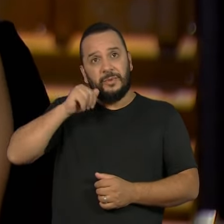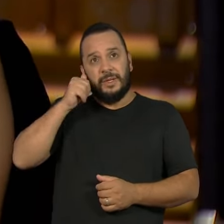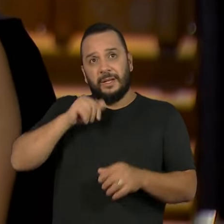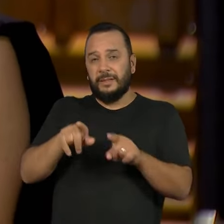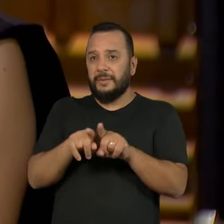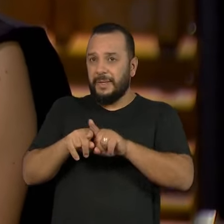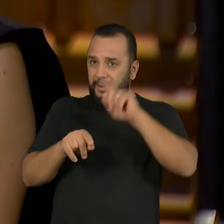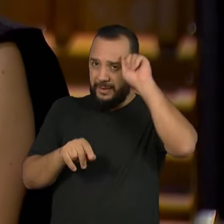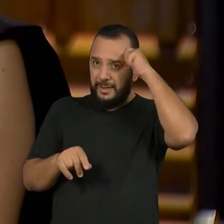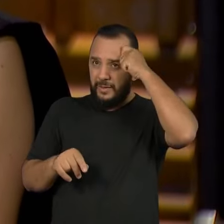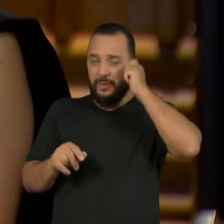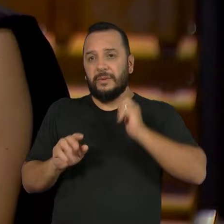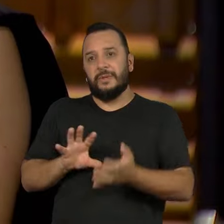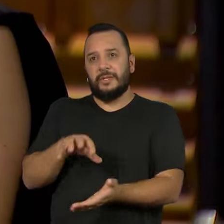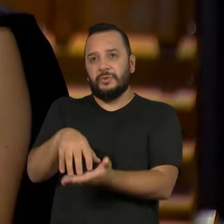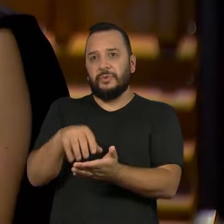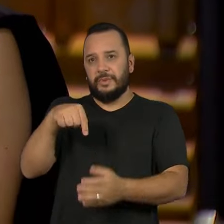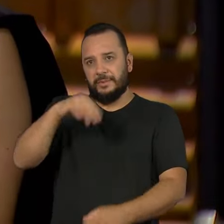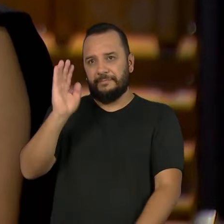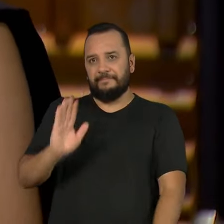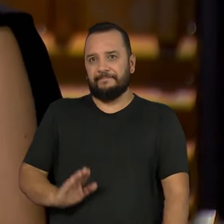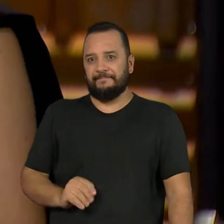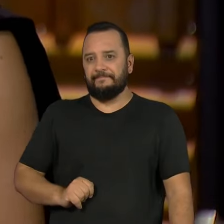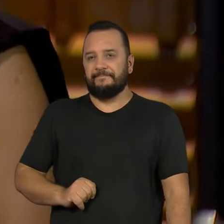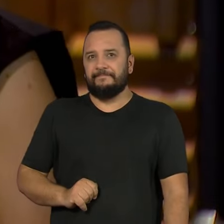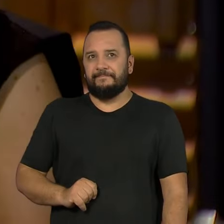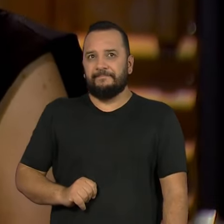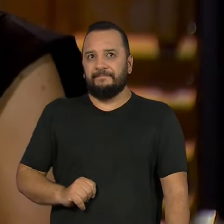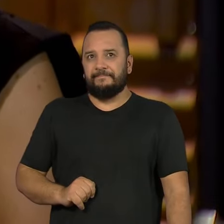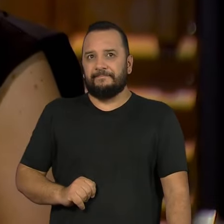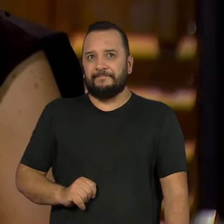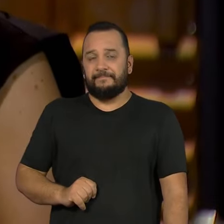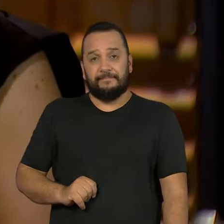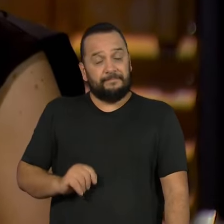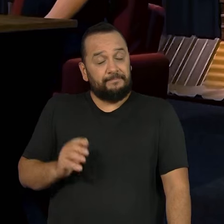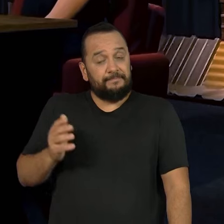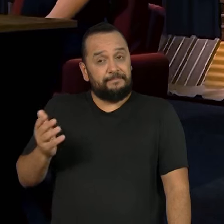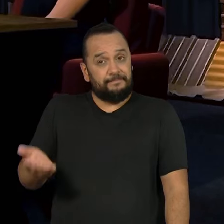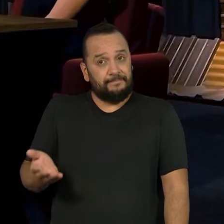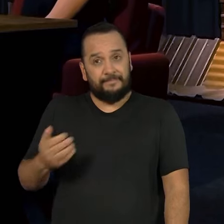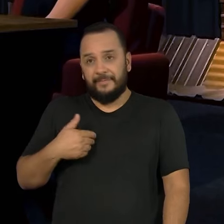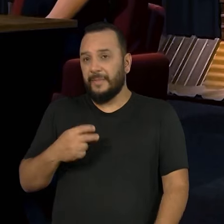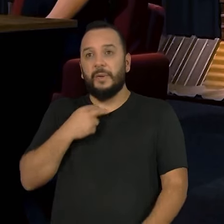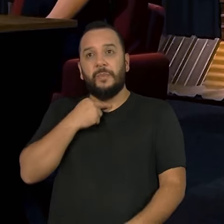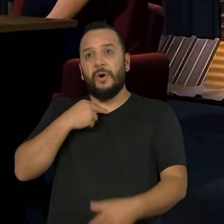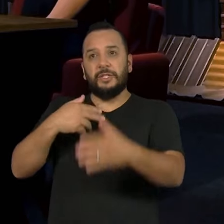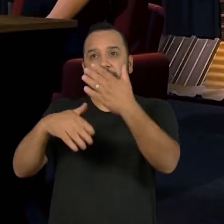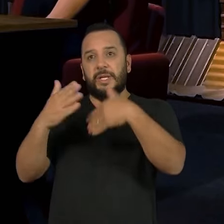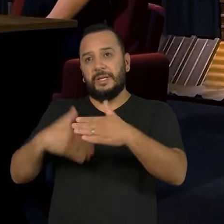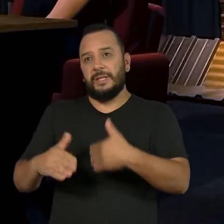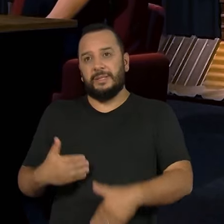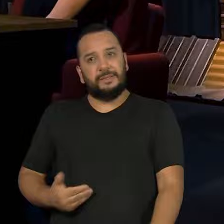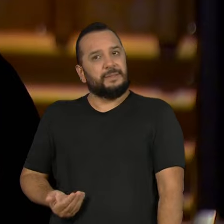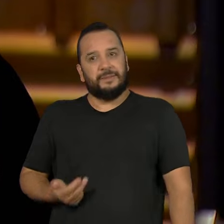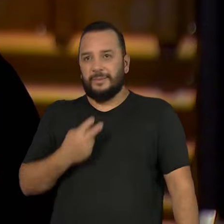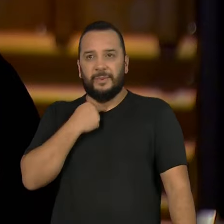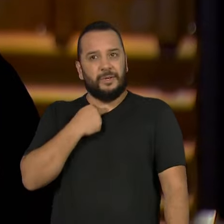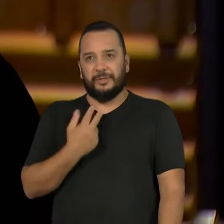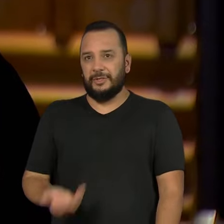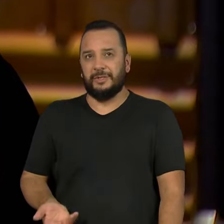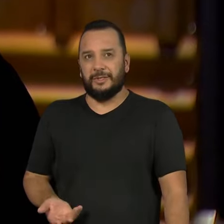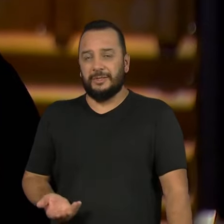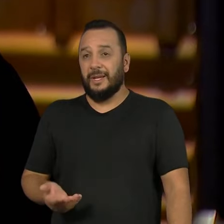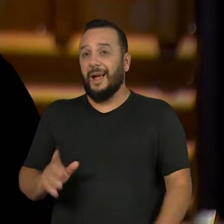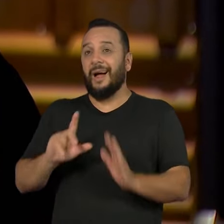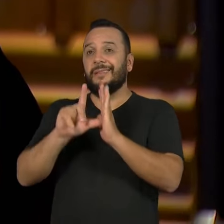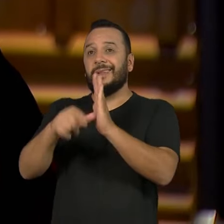instituições brasileiras Esse passo não vai ser dado para trás e aí o o atraso estaria eh em não